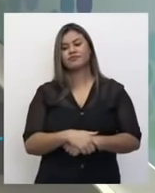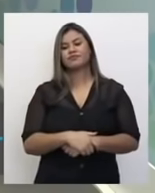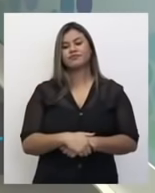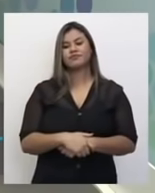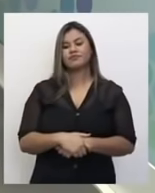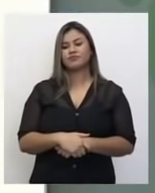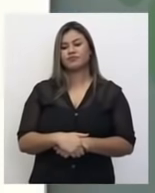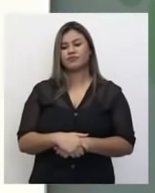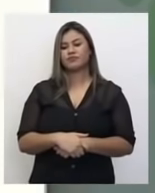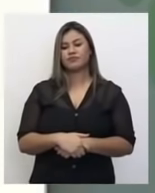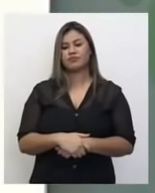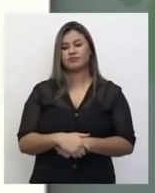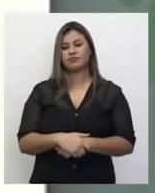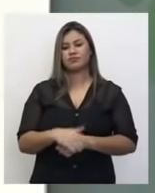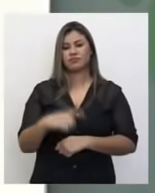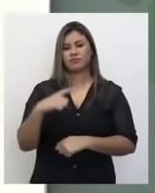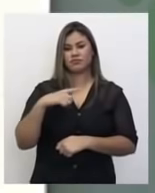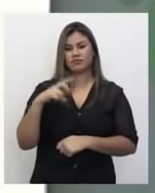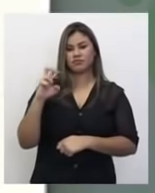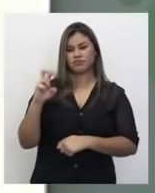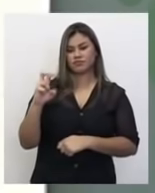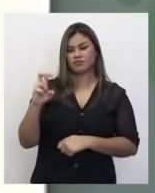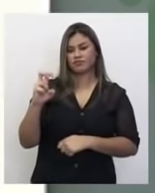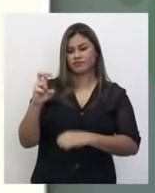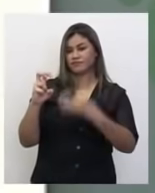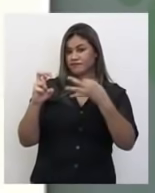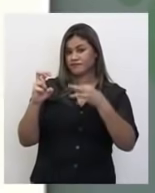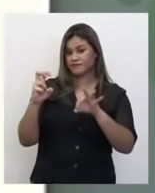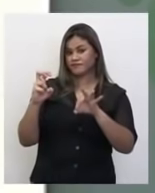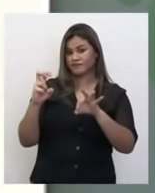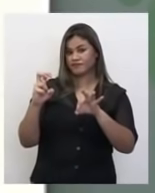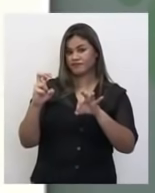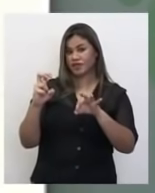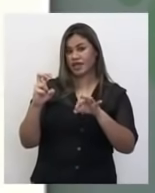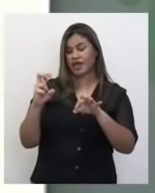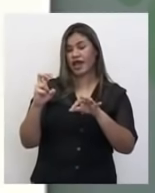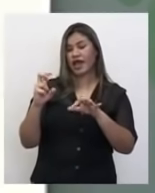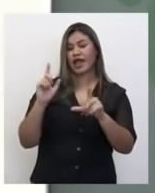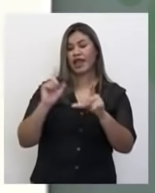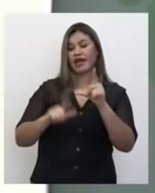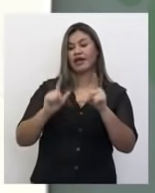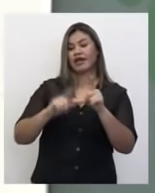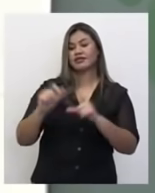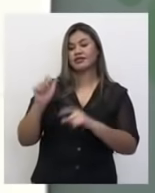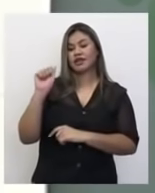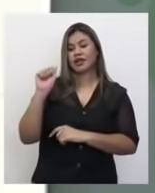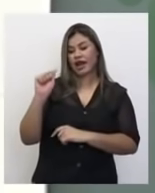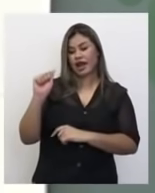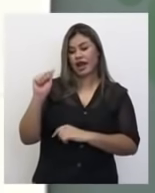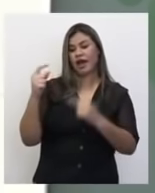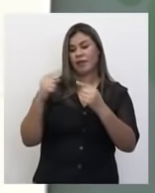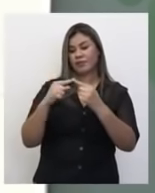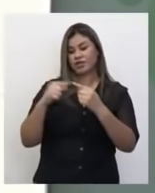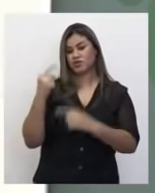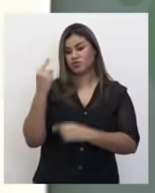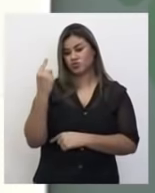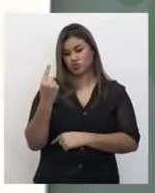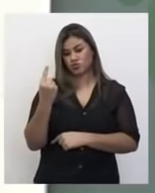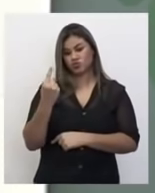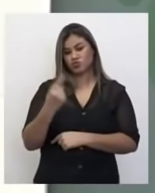Então, aqui eu tenho cinco, correto? Eu quero a letra A. A letra A é a letra um, não é?